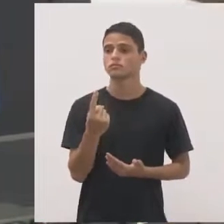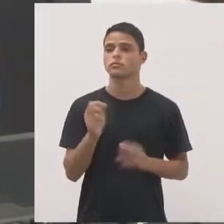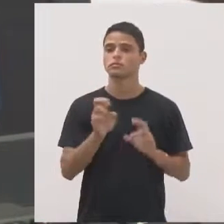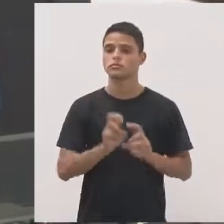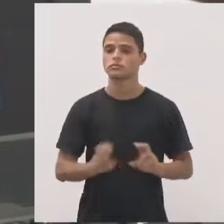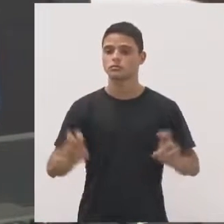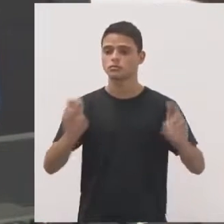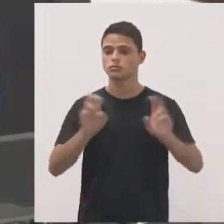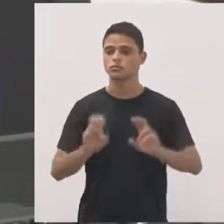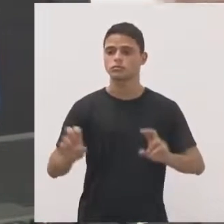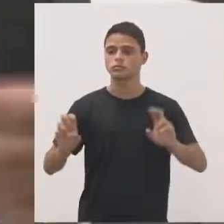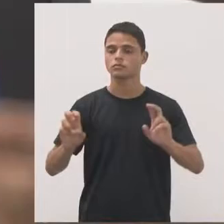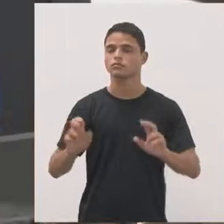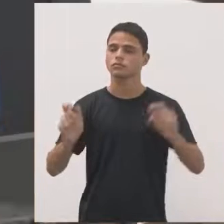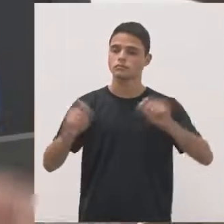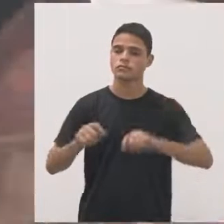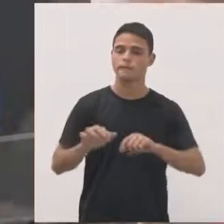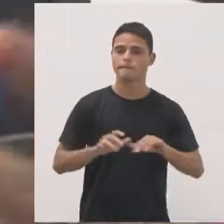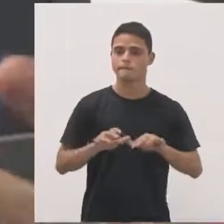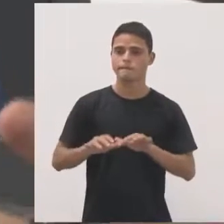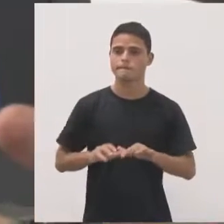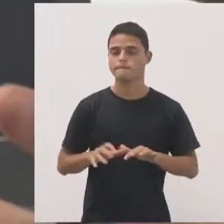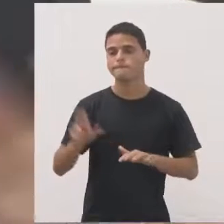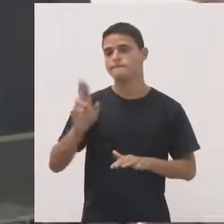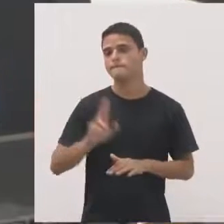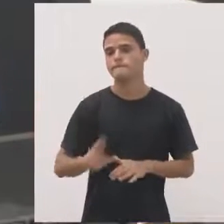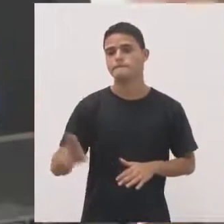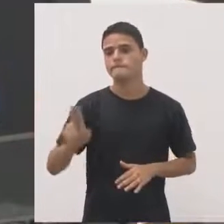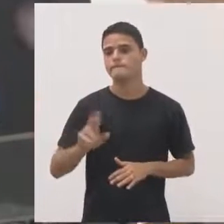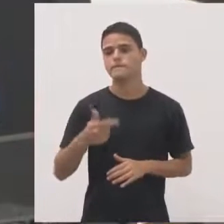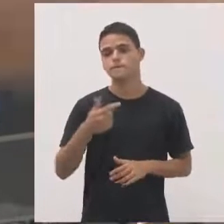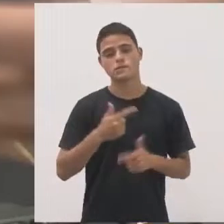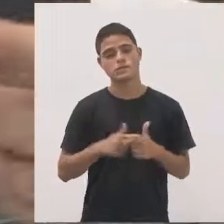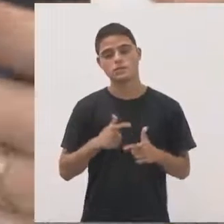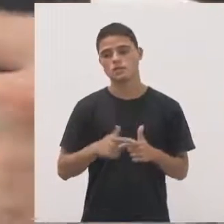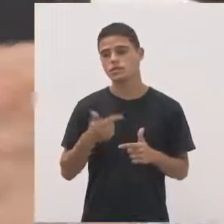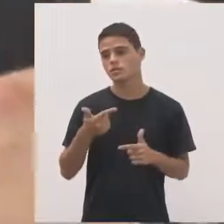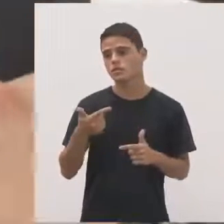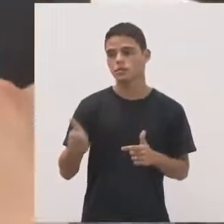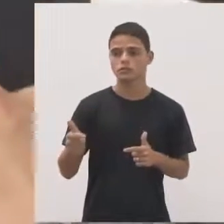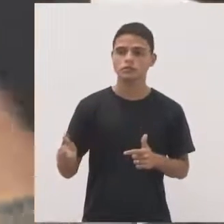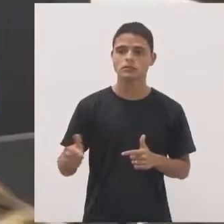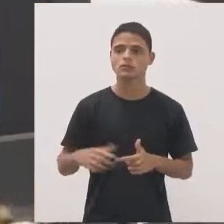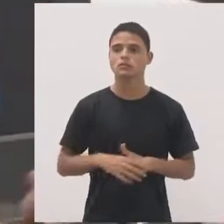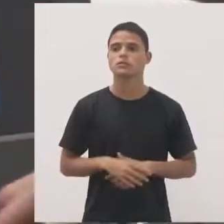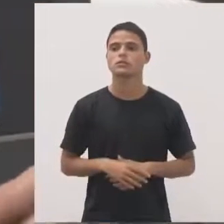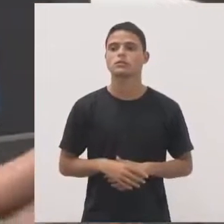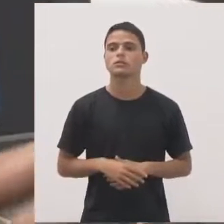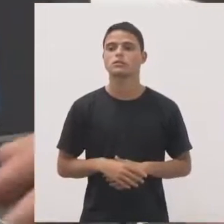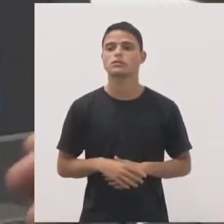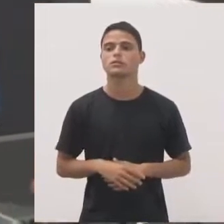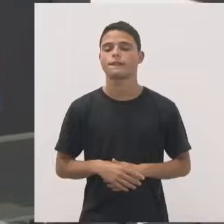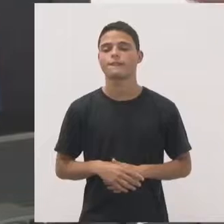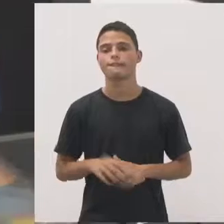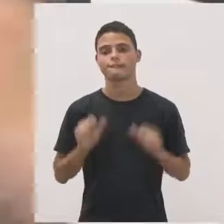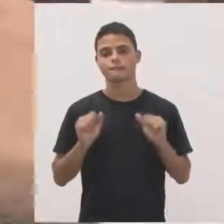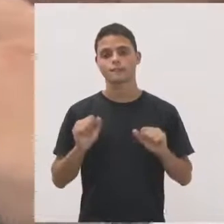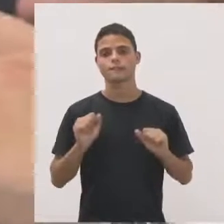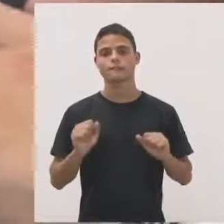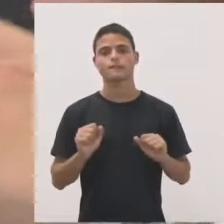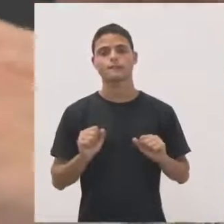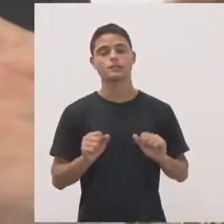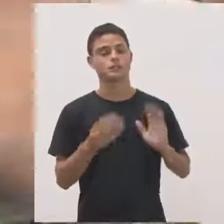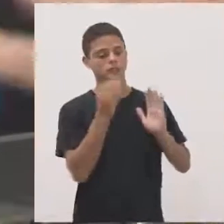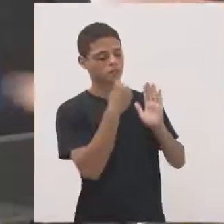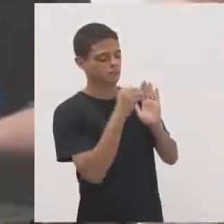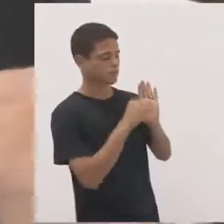acabou sobrando esse notebook para você usar no administrativo, que não tem problema, que as escolas sabem a necessidade deles, ele pode colocar. Mas se fizer